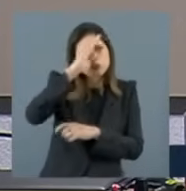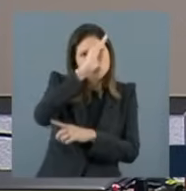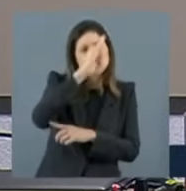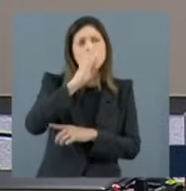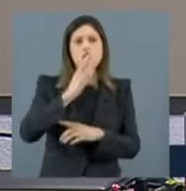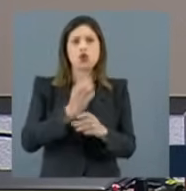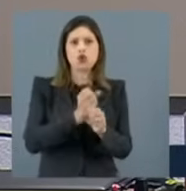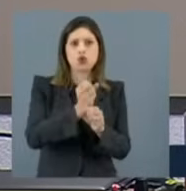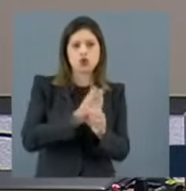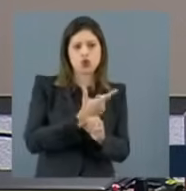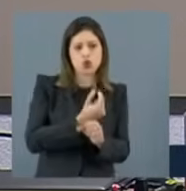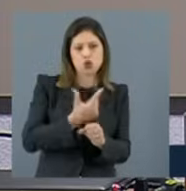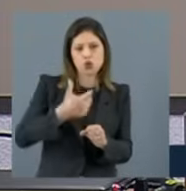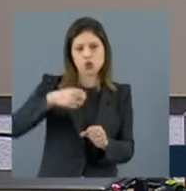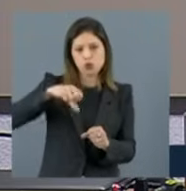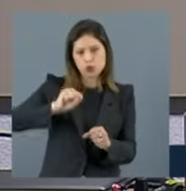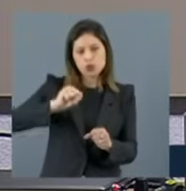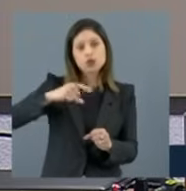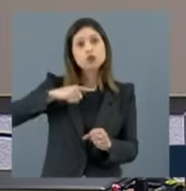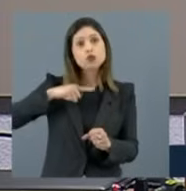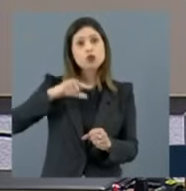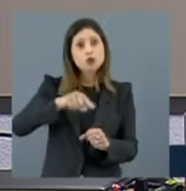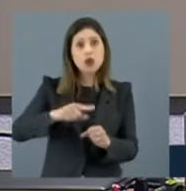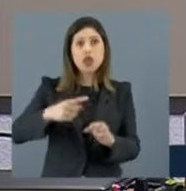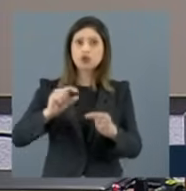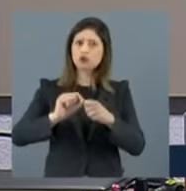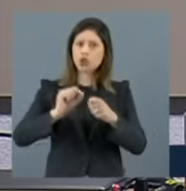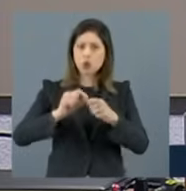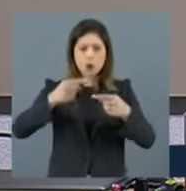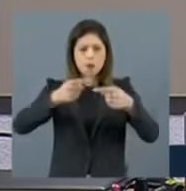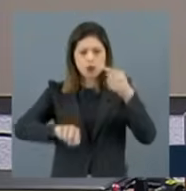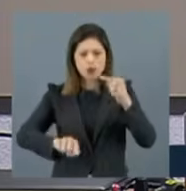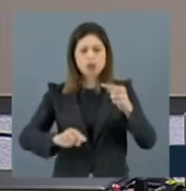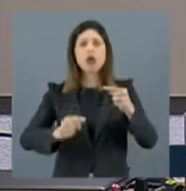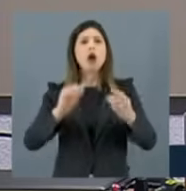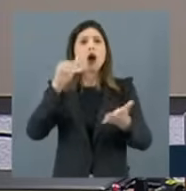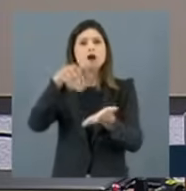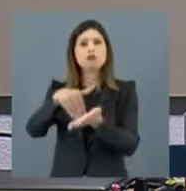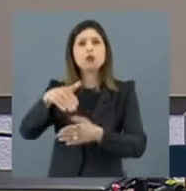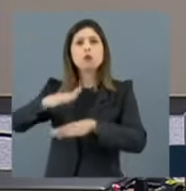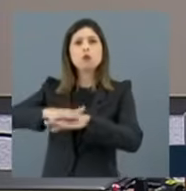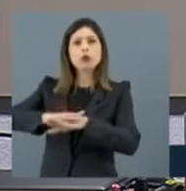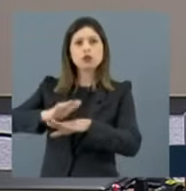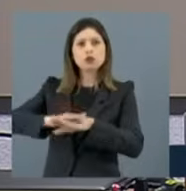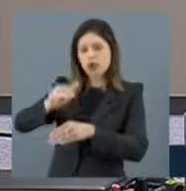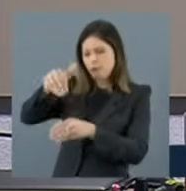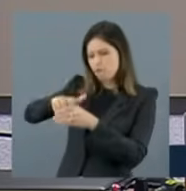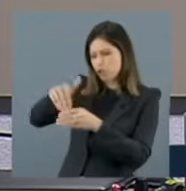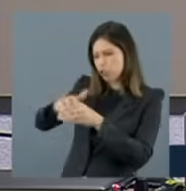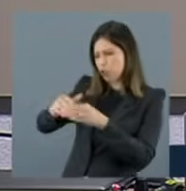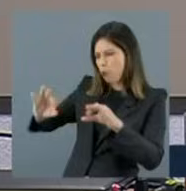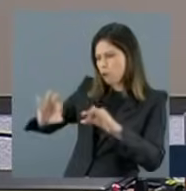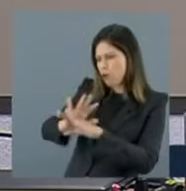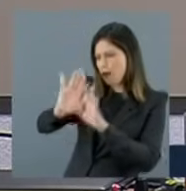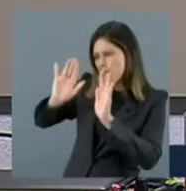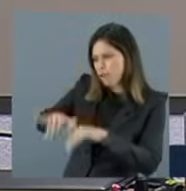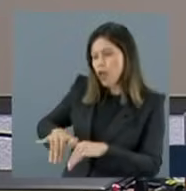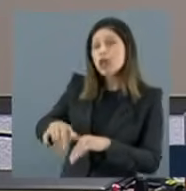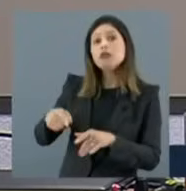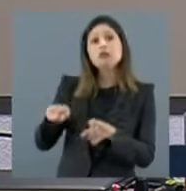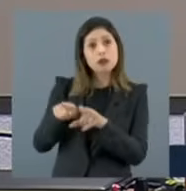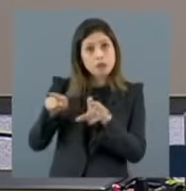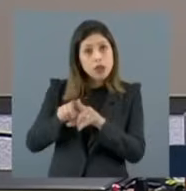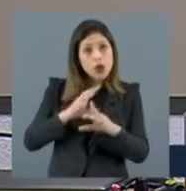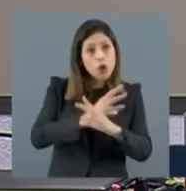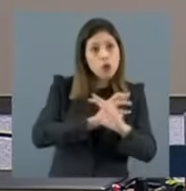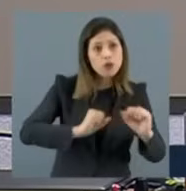proibiu a exibição do documentário até o final das eleições presidenciais e suspendeu a monetização